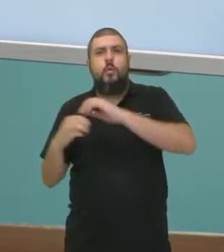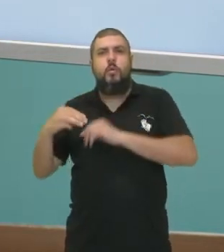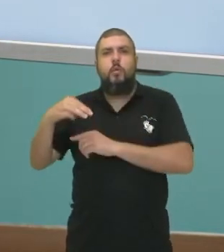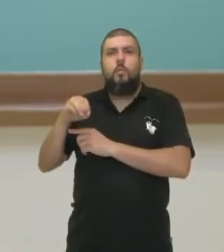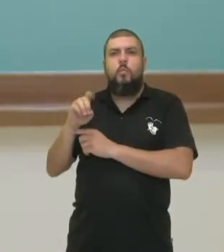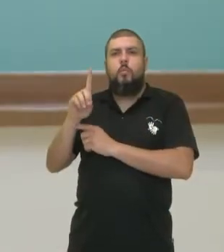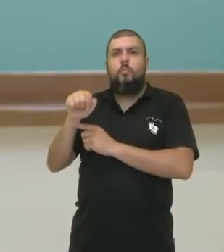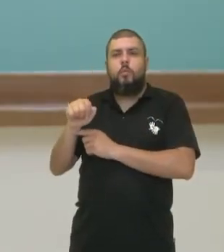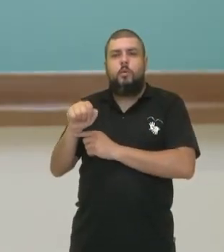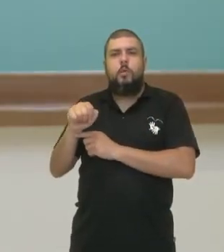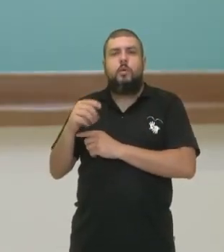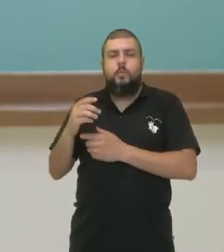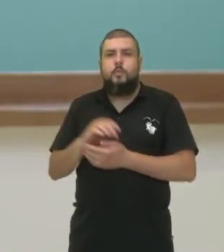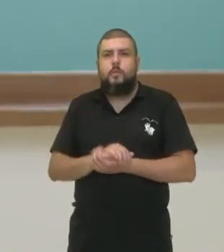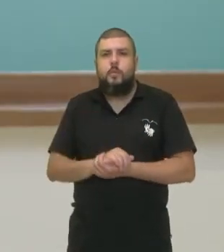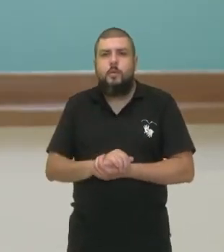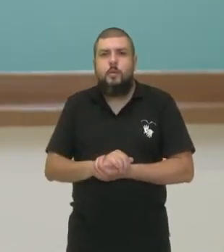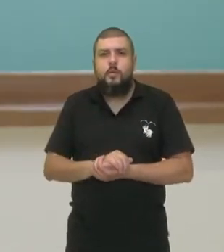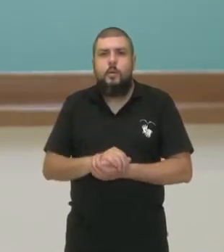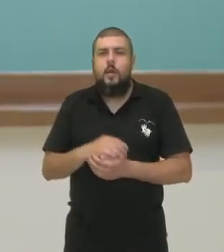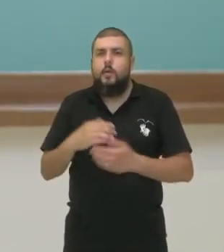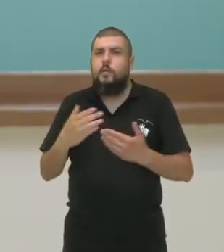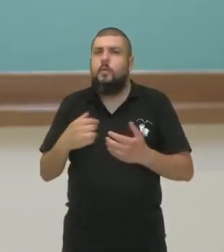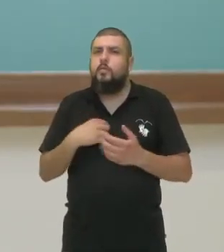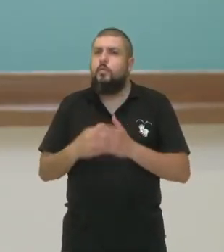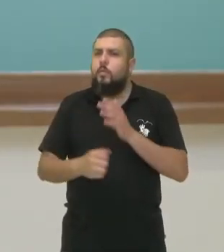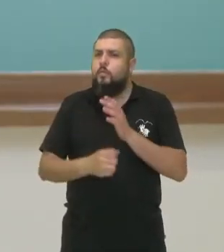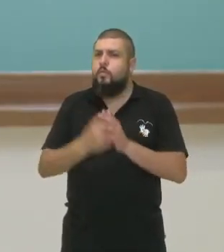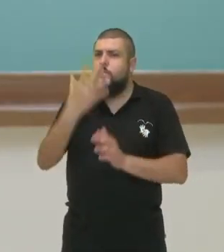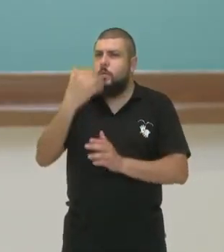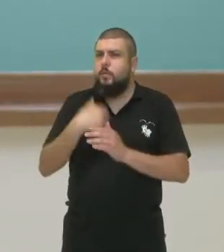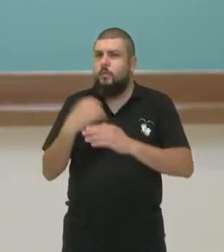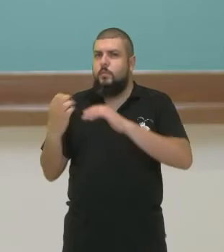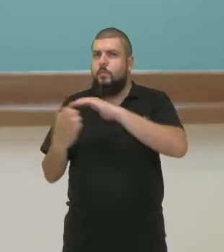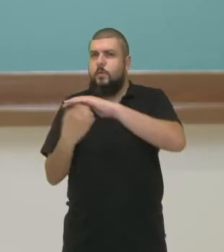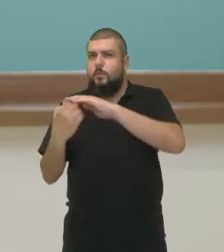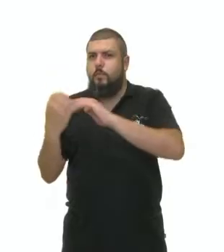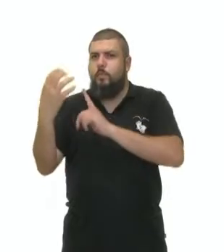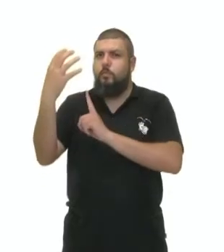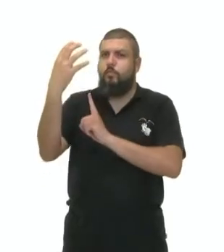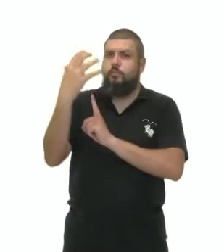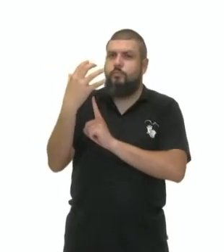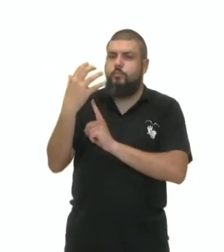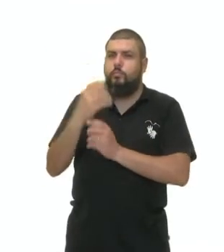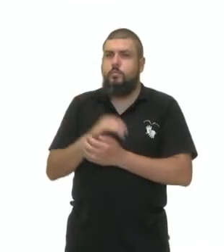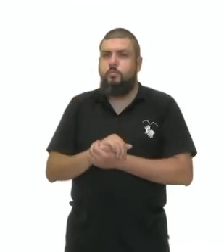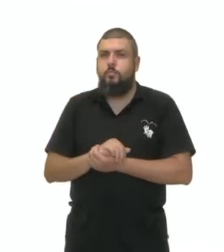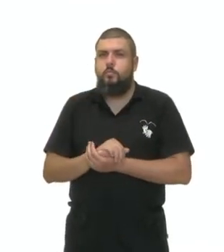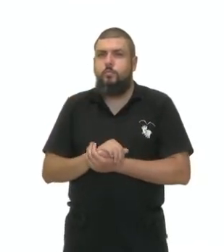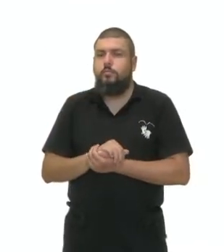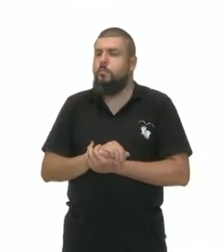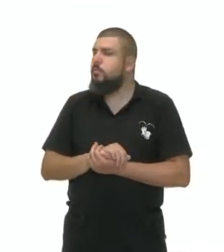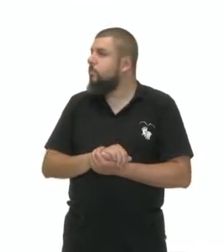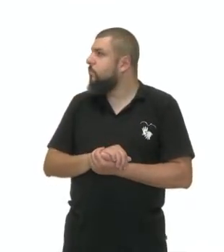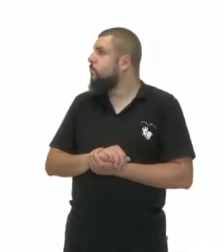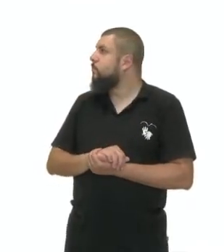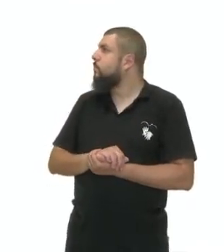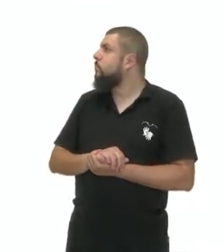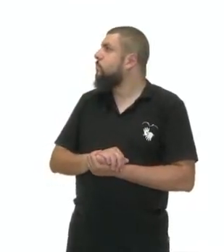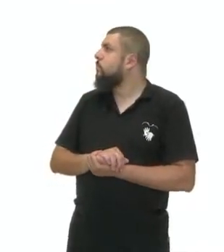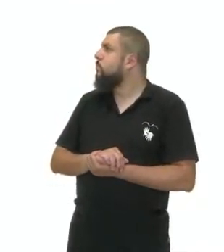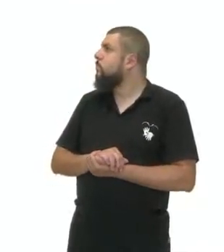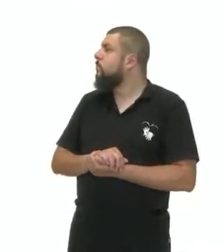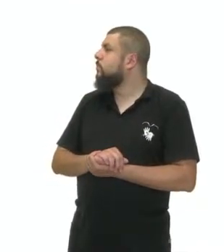são influenciados muitas vezes por essas empresas. Que o único que buscam é que suas